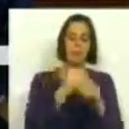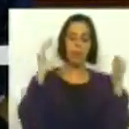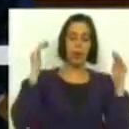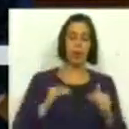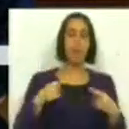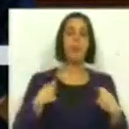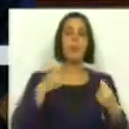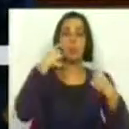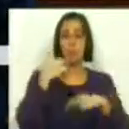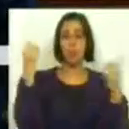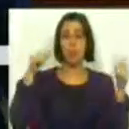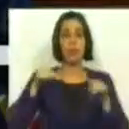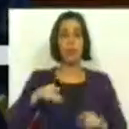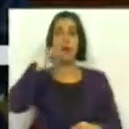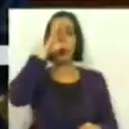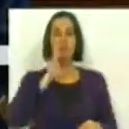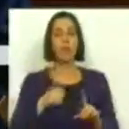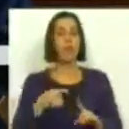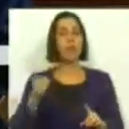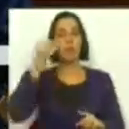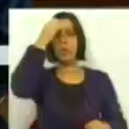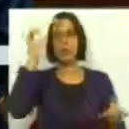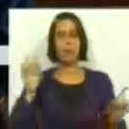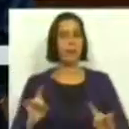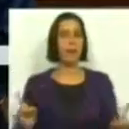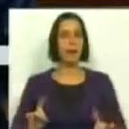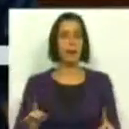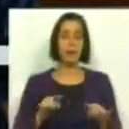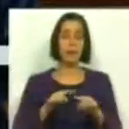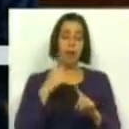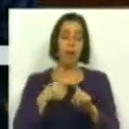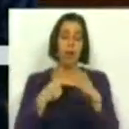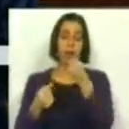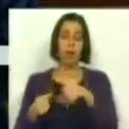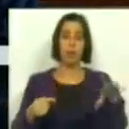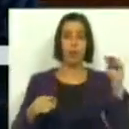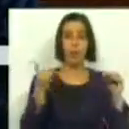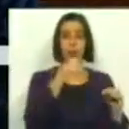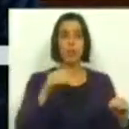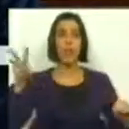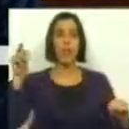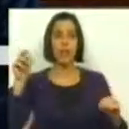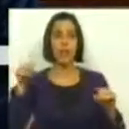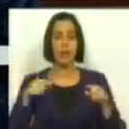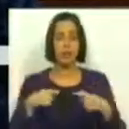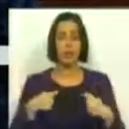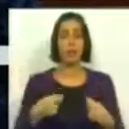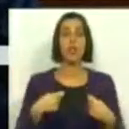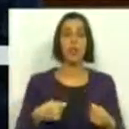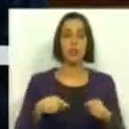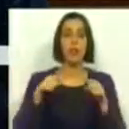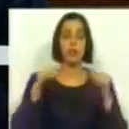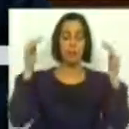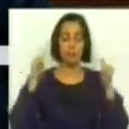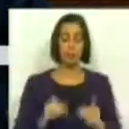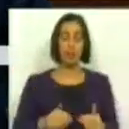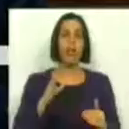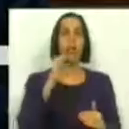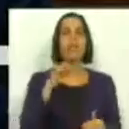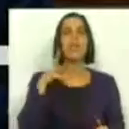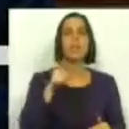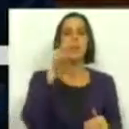redução da despesa pública deste Governo não deve ser esquecido. Entre 2010 e 2013, a despesa desce mais